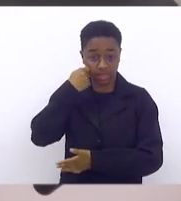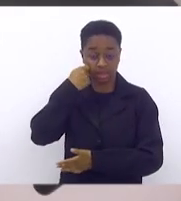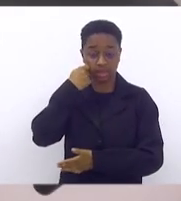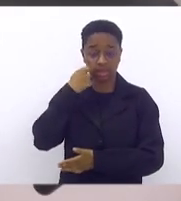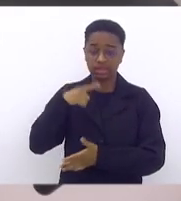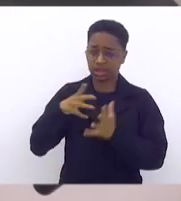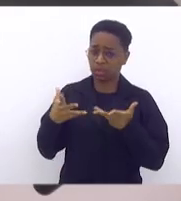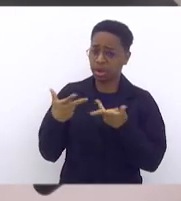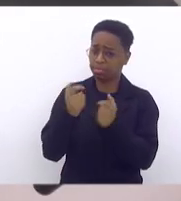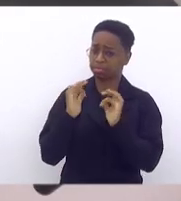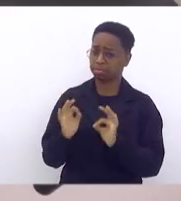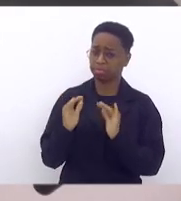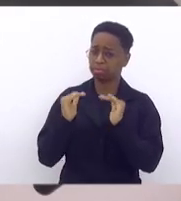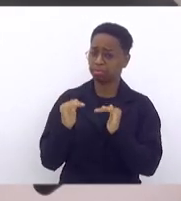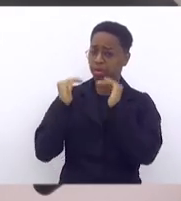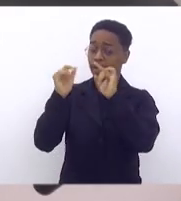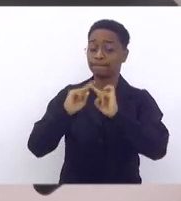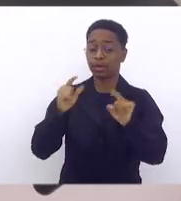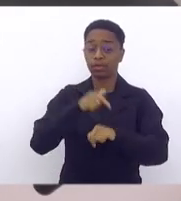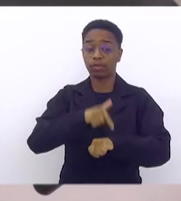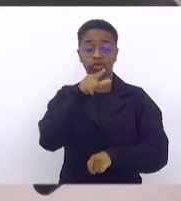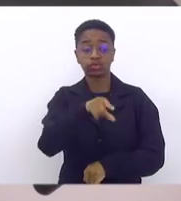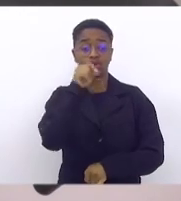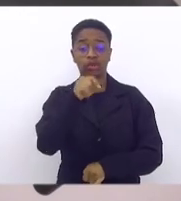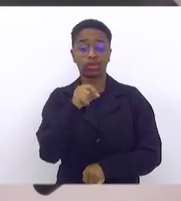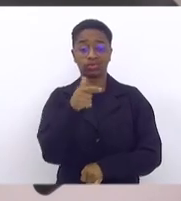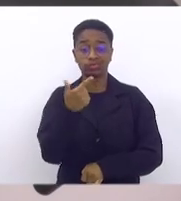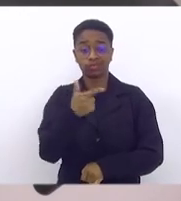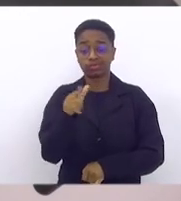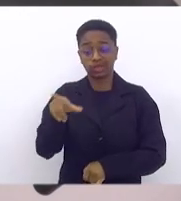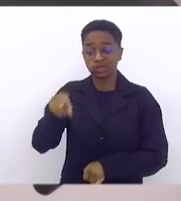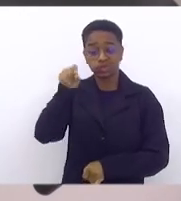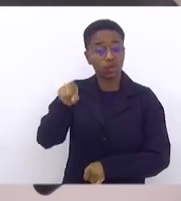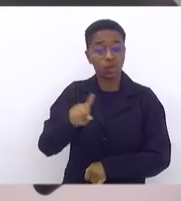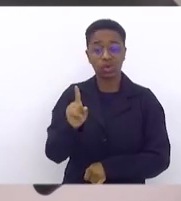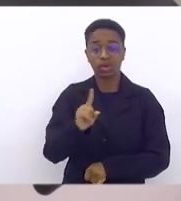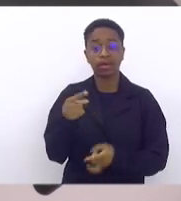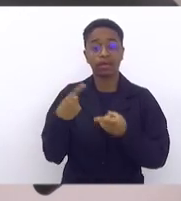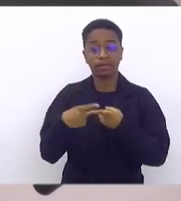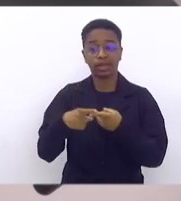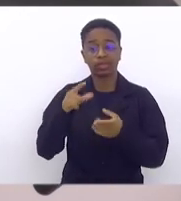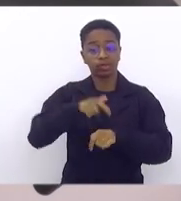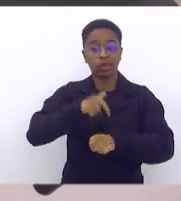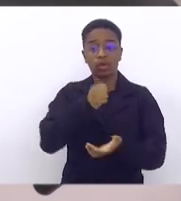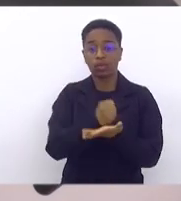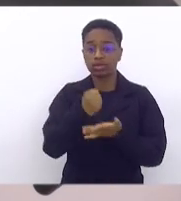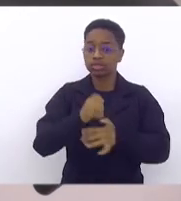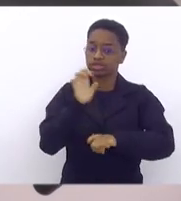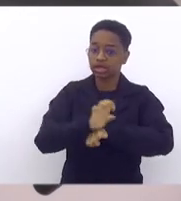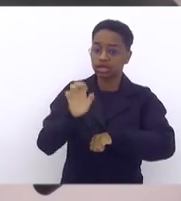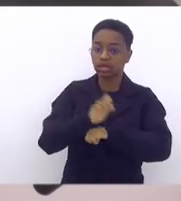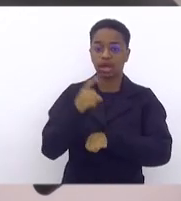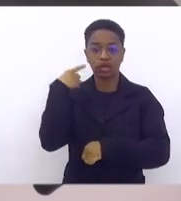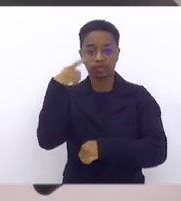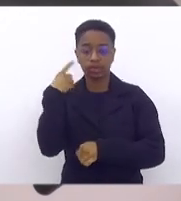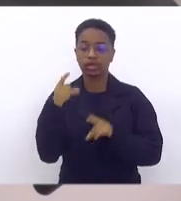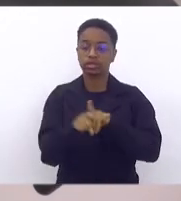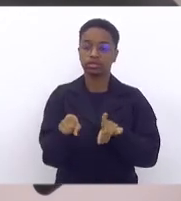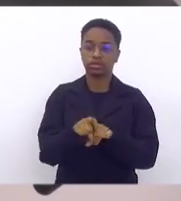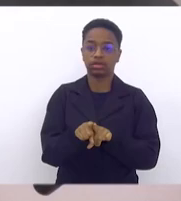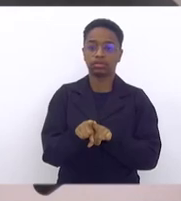extremamente qualificadas e, na hora da escolha, ela não é escolhida, né? Isso a gente está falando aqui na contratação de um estagiário, de um advogado, inclusive